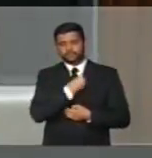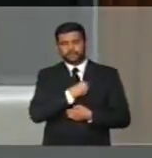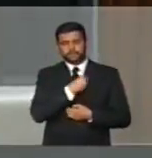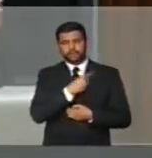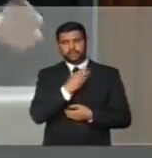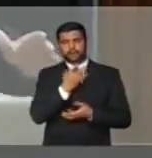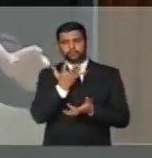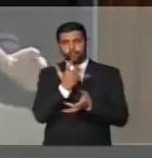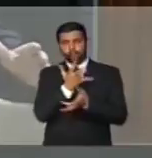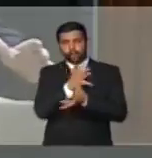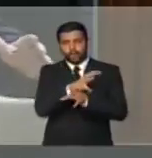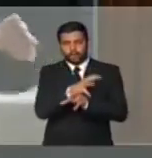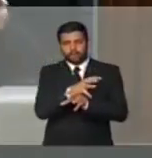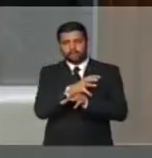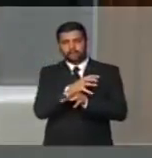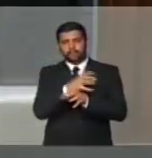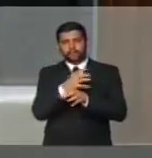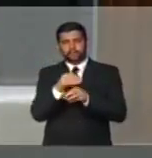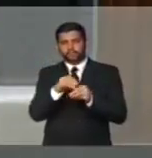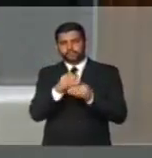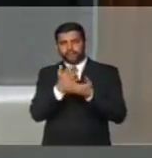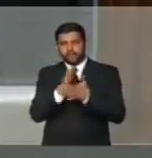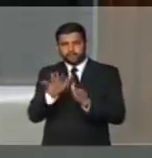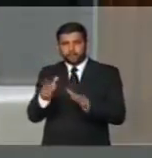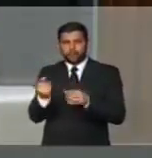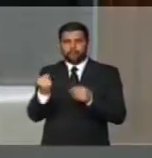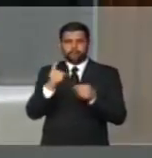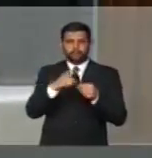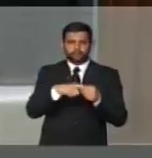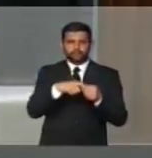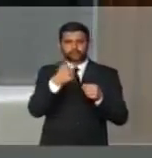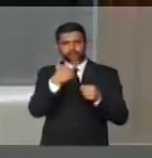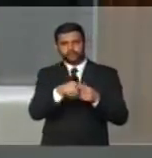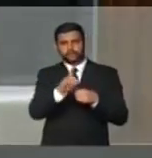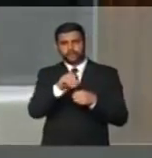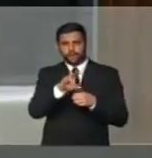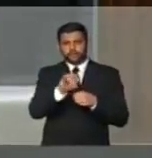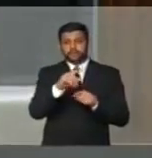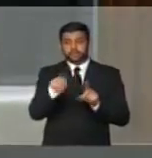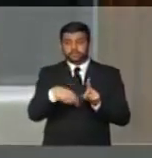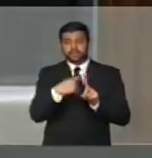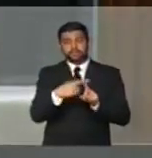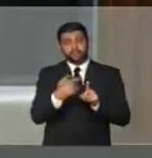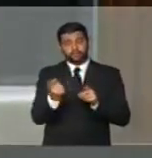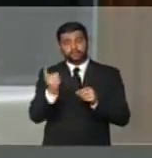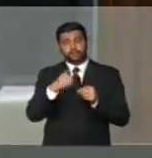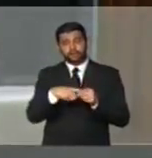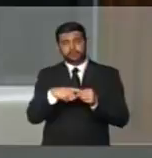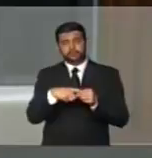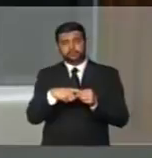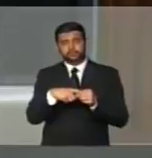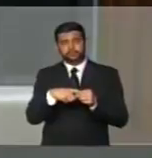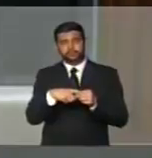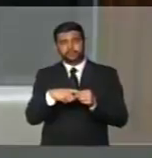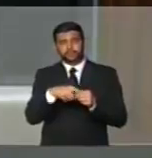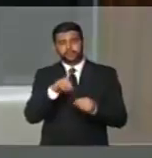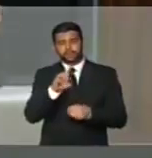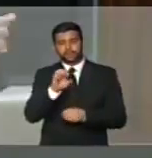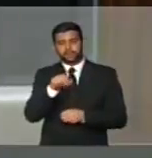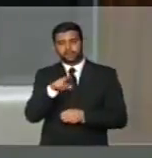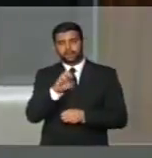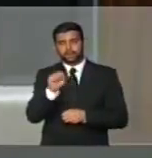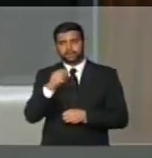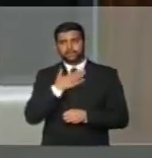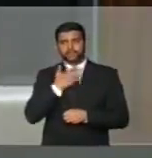a seca, foi extinto, voltou, e a gente precisa de revitalizá-lo, porque o Denox